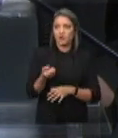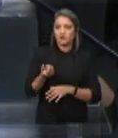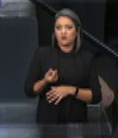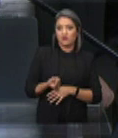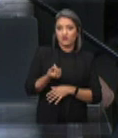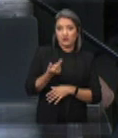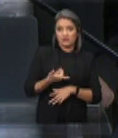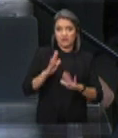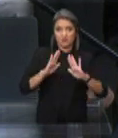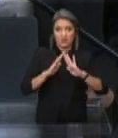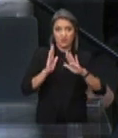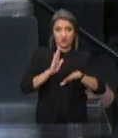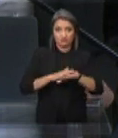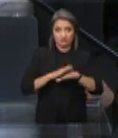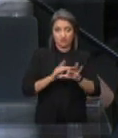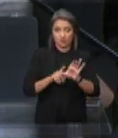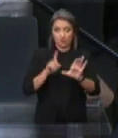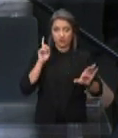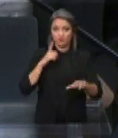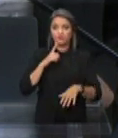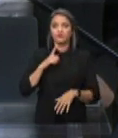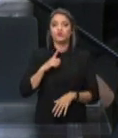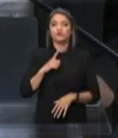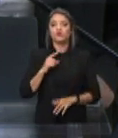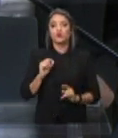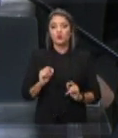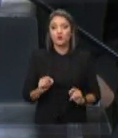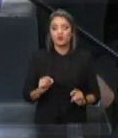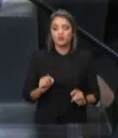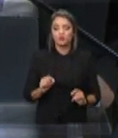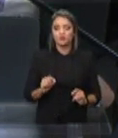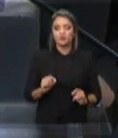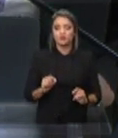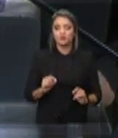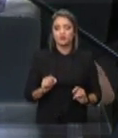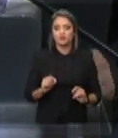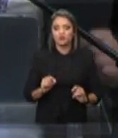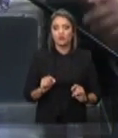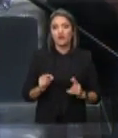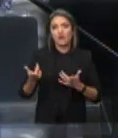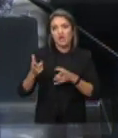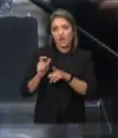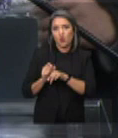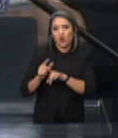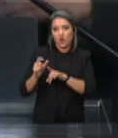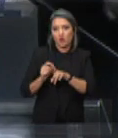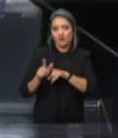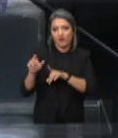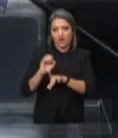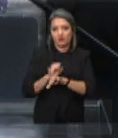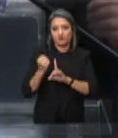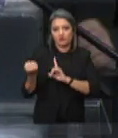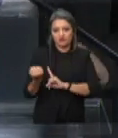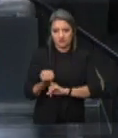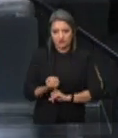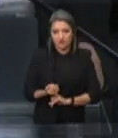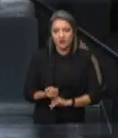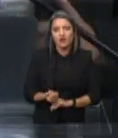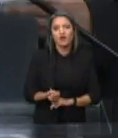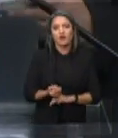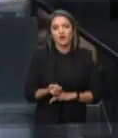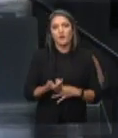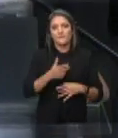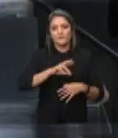moradia autônoma fornecimento de unidade em regime de locação social para sair da construção tradicional de